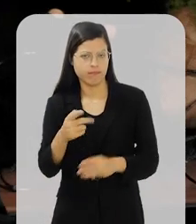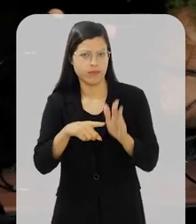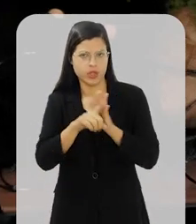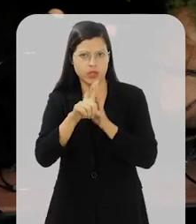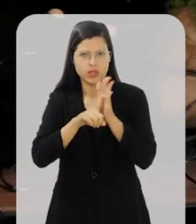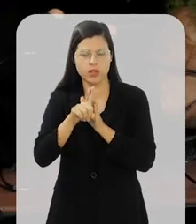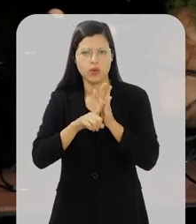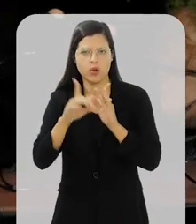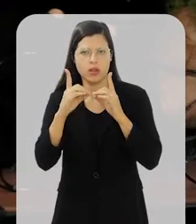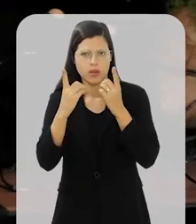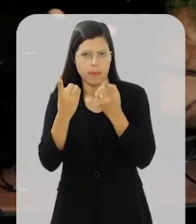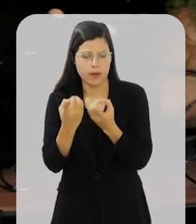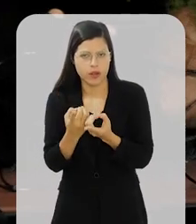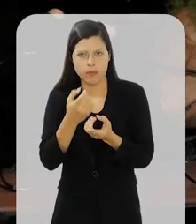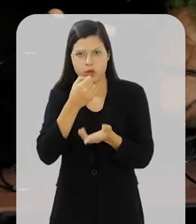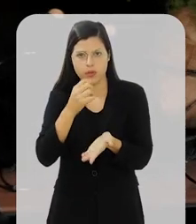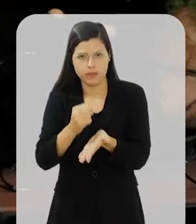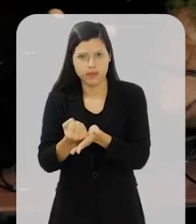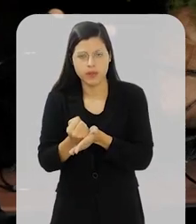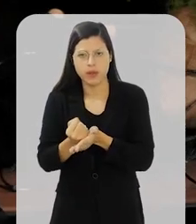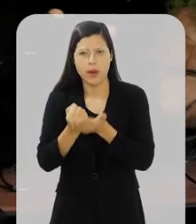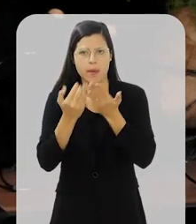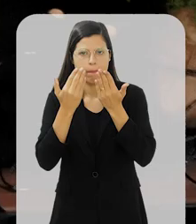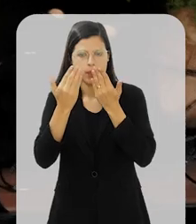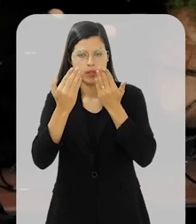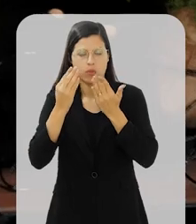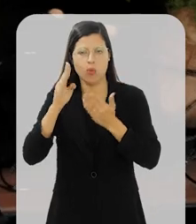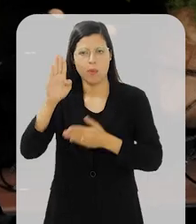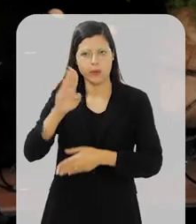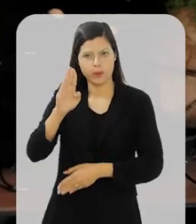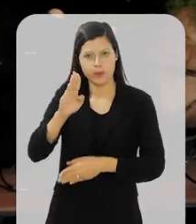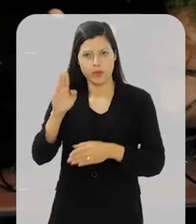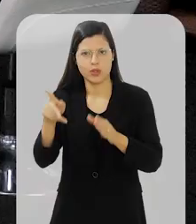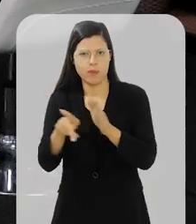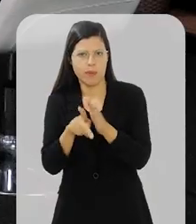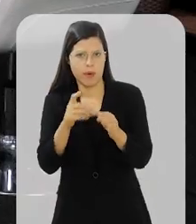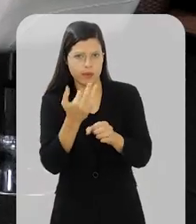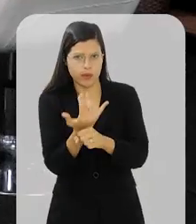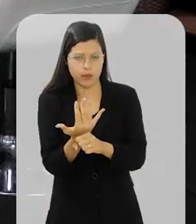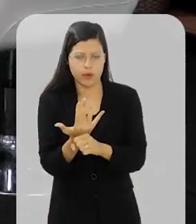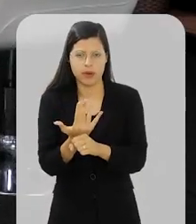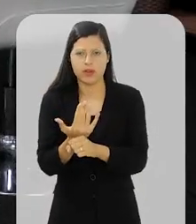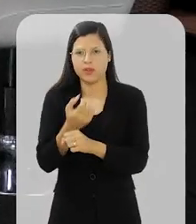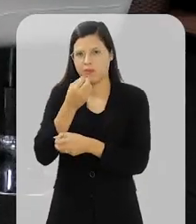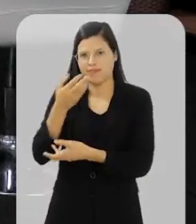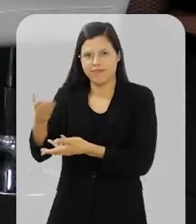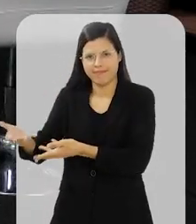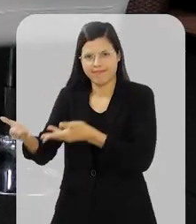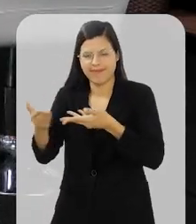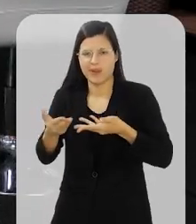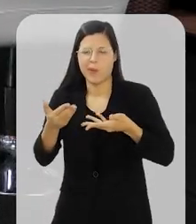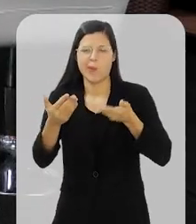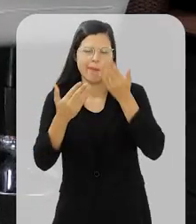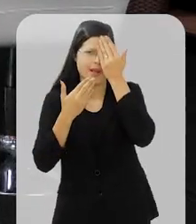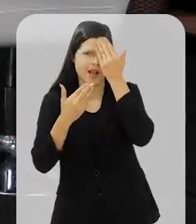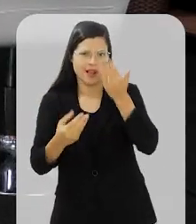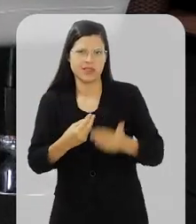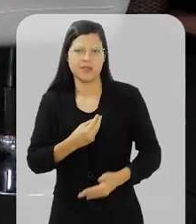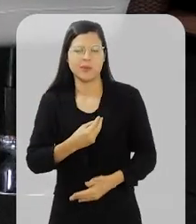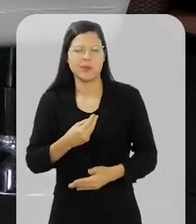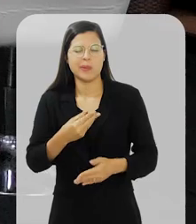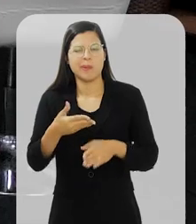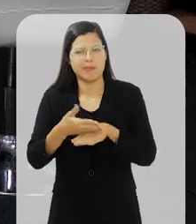do Departamento de Farmacologia e Psicobiologia da UERJ. Sejam muito bem-vindas, obrigada pela presença aqui no